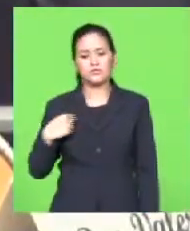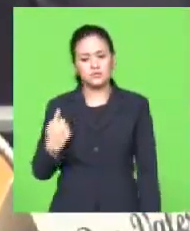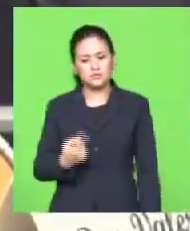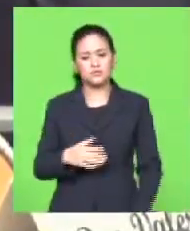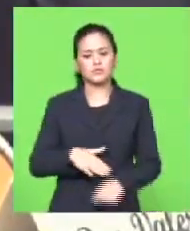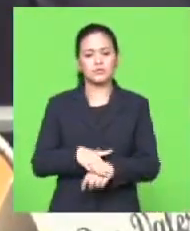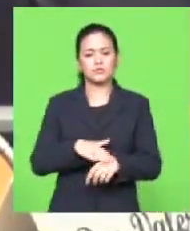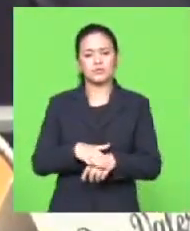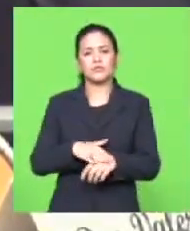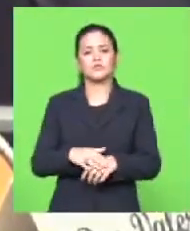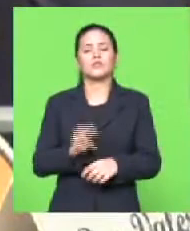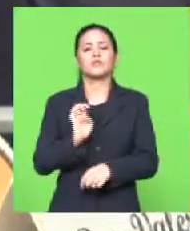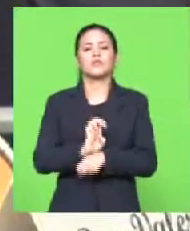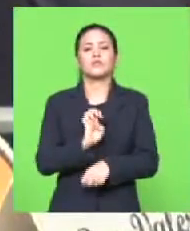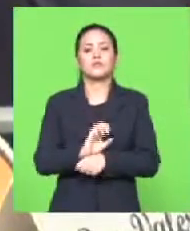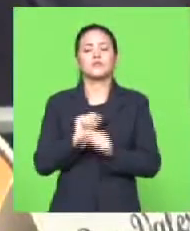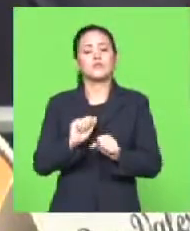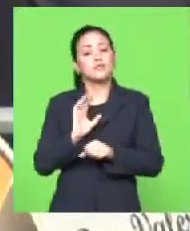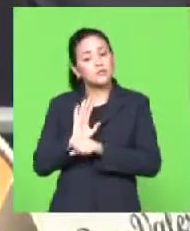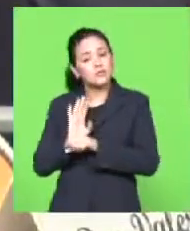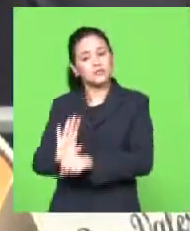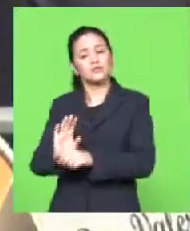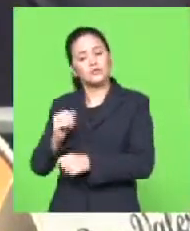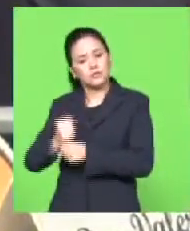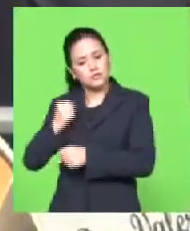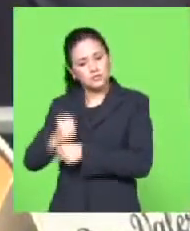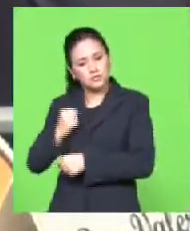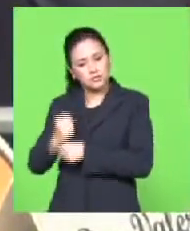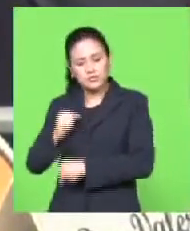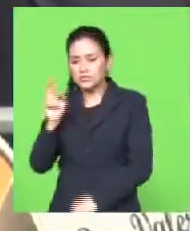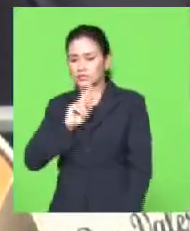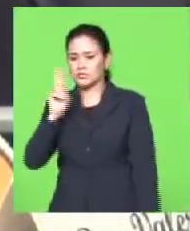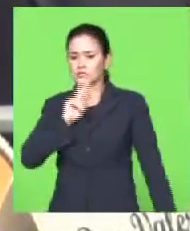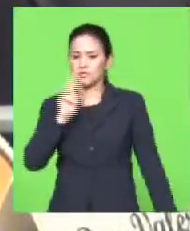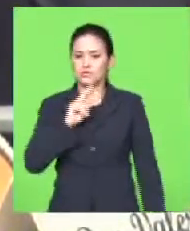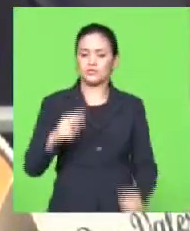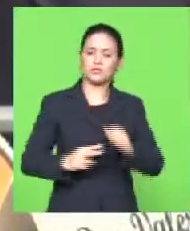o Estado pudesse nos ajudar na recuperação imediata da ponte.